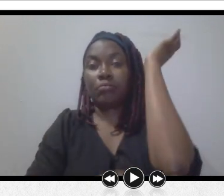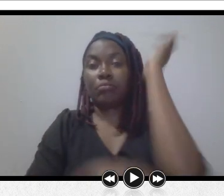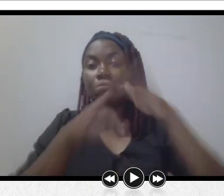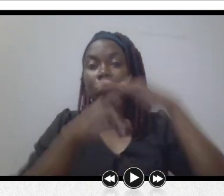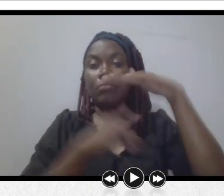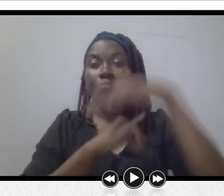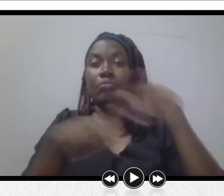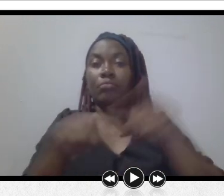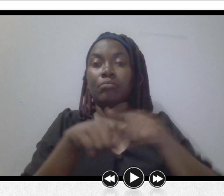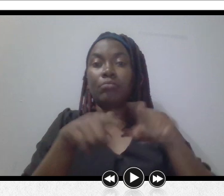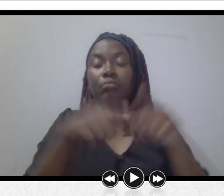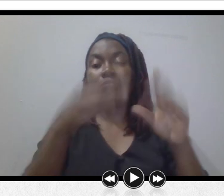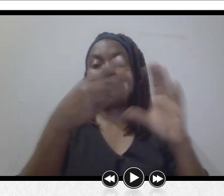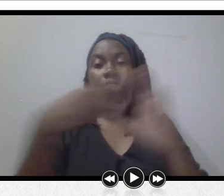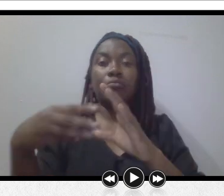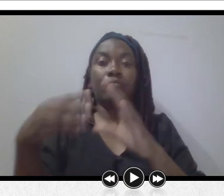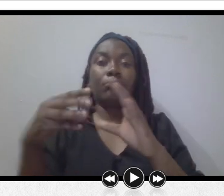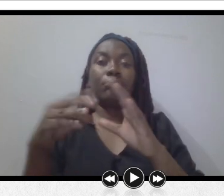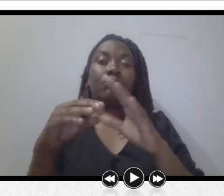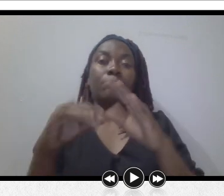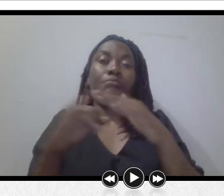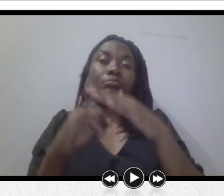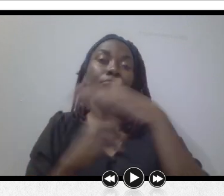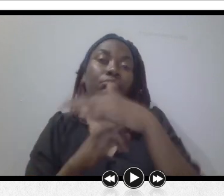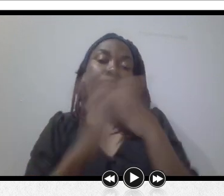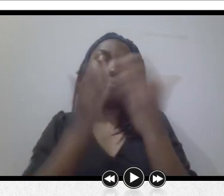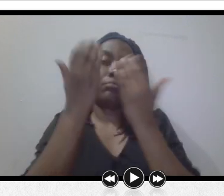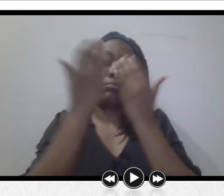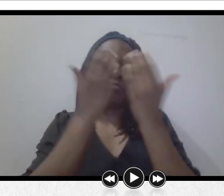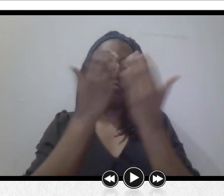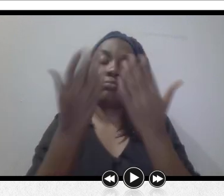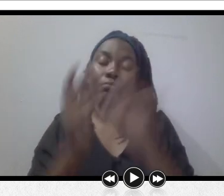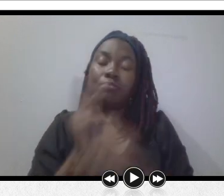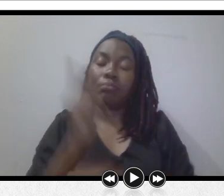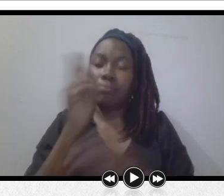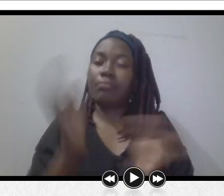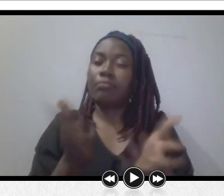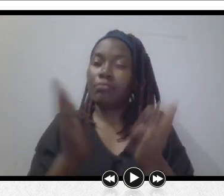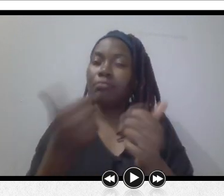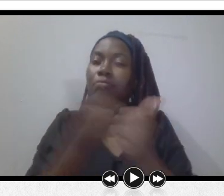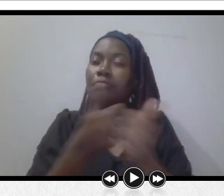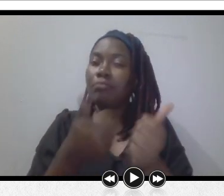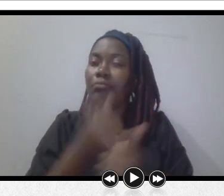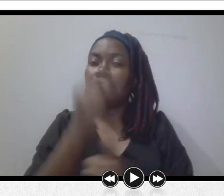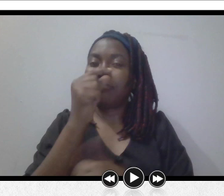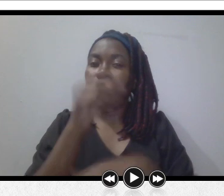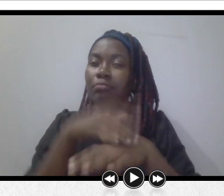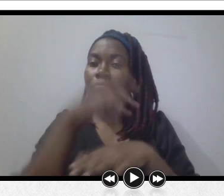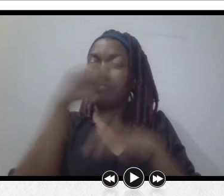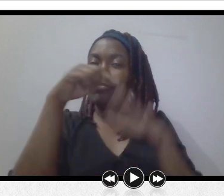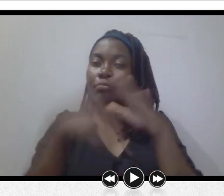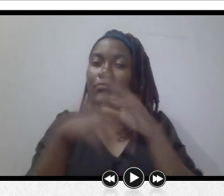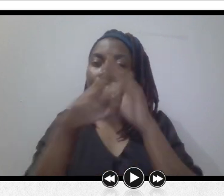as características organizacionais em perspectiva comparada. Então, vale bastante a pena acompanhar um pouco mais, se aprofundar